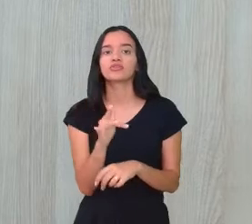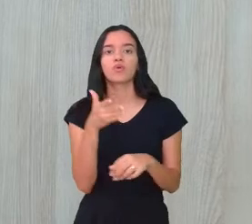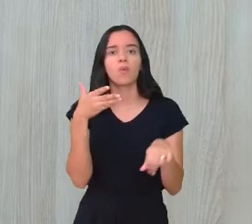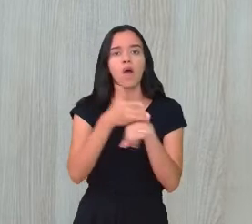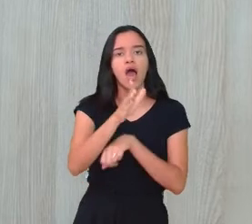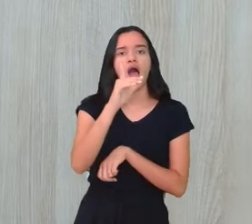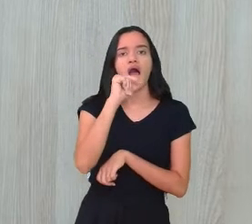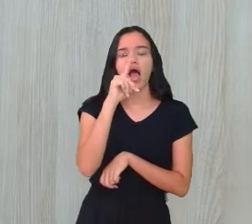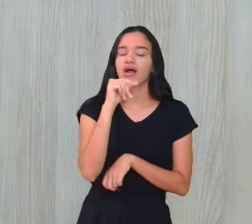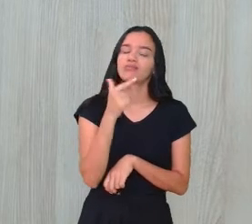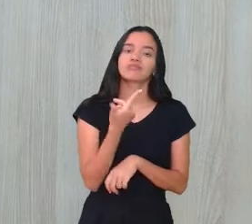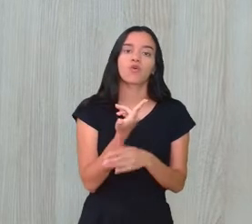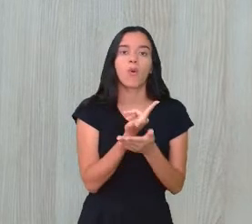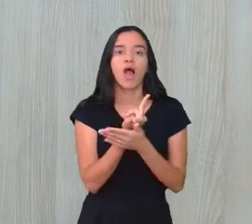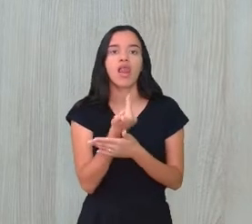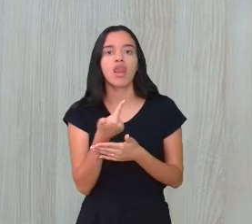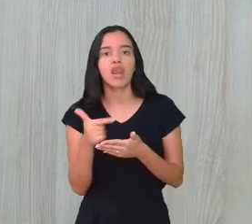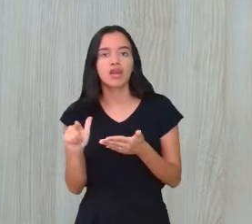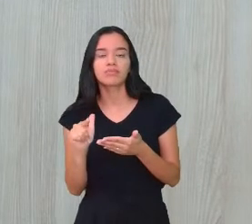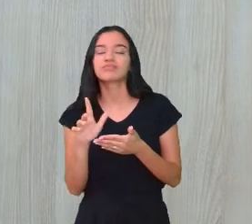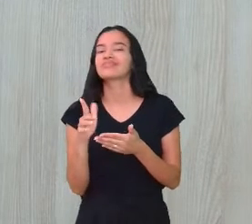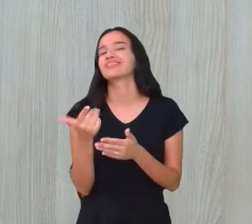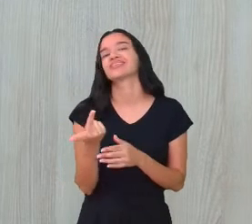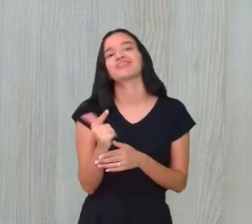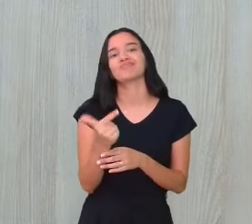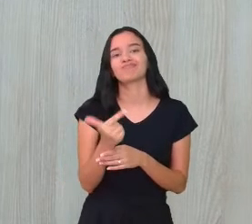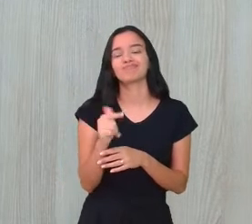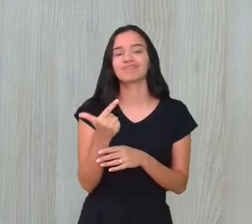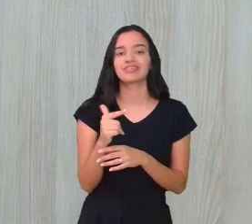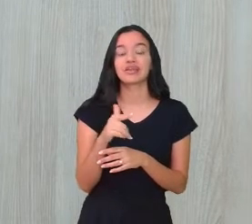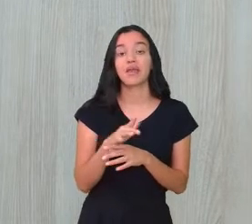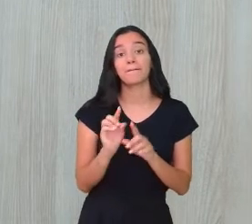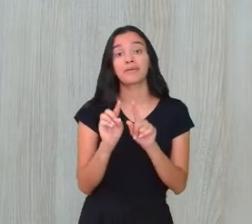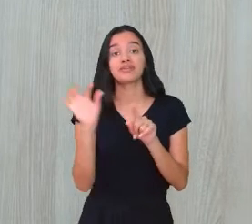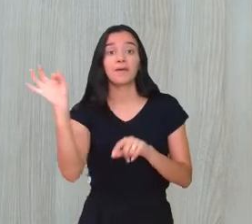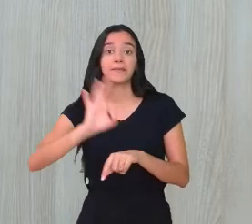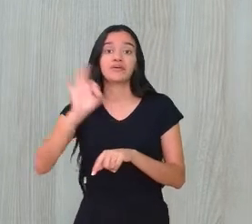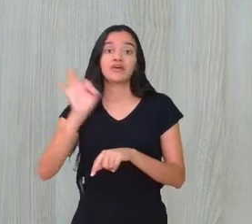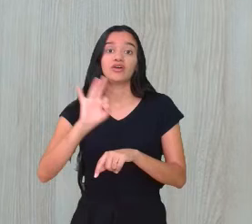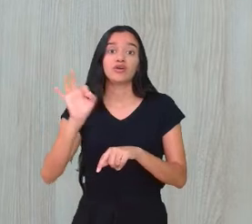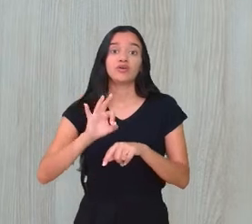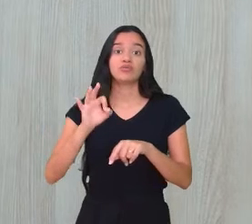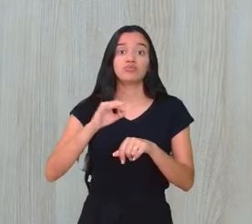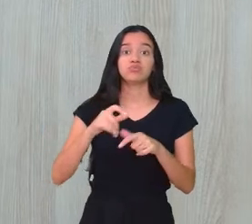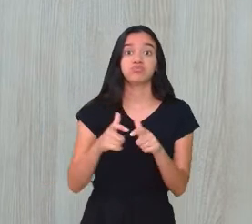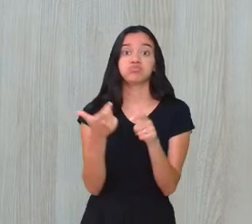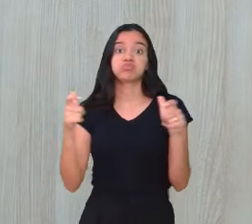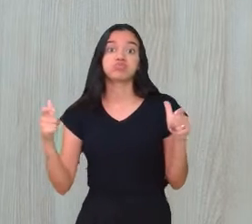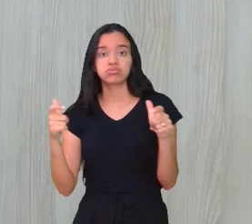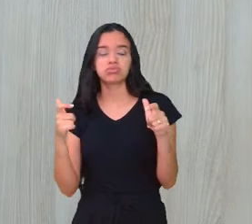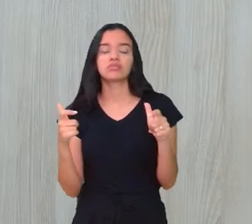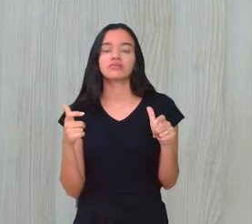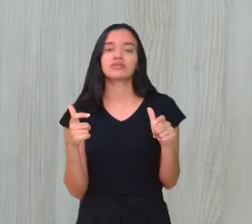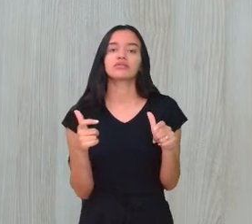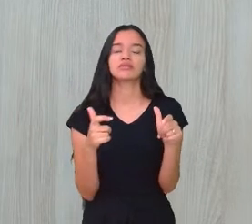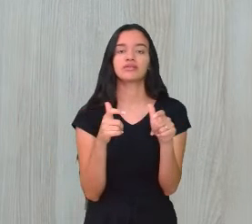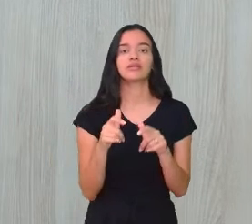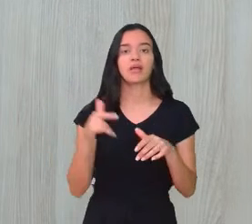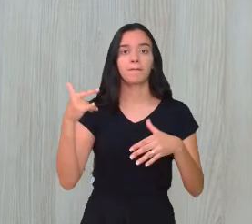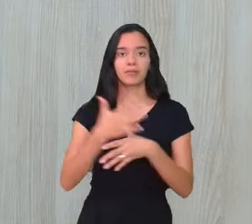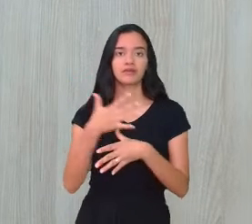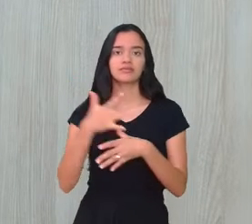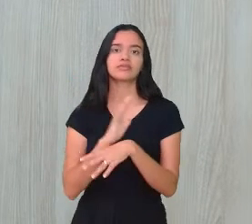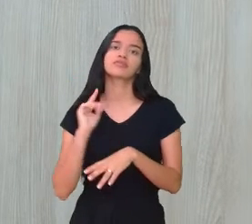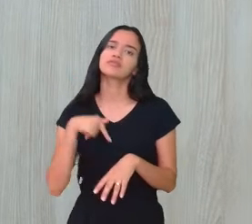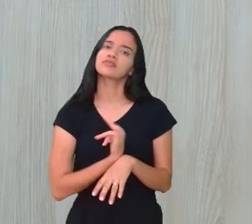acesso à água potável, em contrapartida, a porcentagem é muito alta do lixo coletado aí das cidades, né? Então, a gente